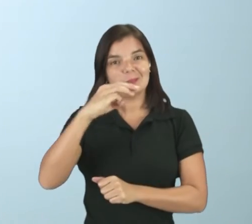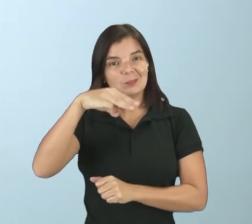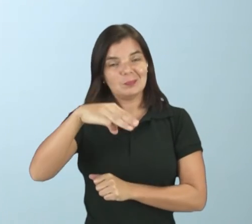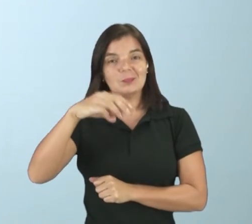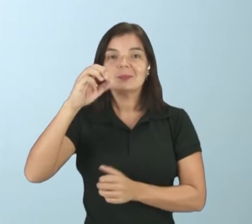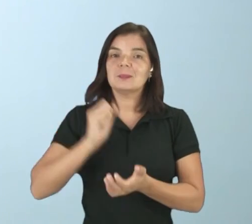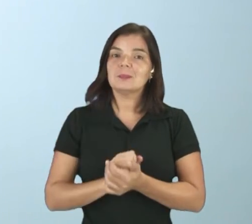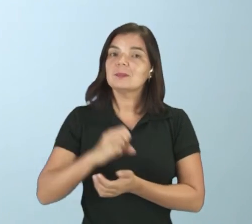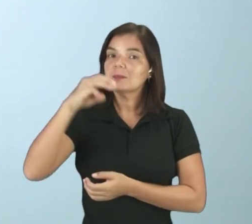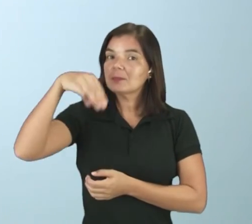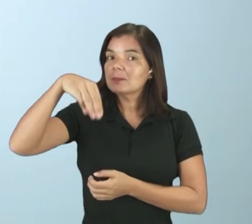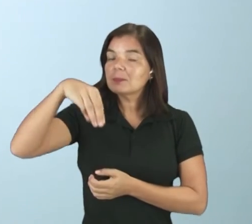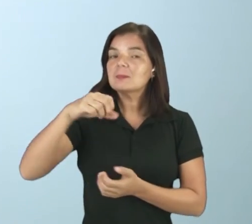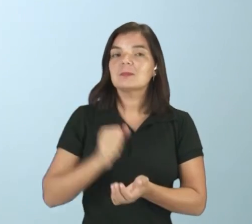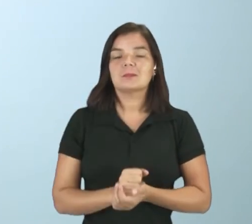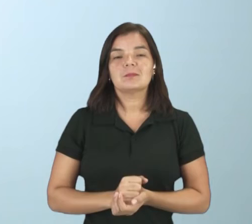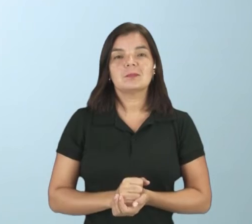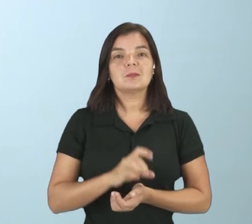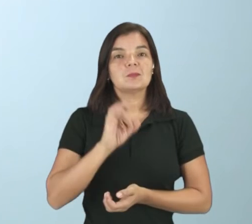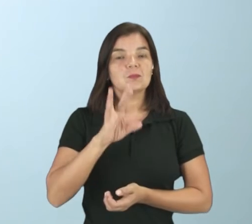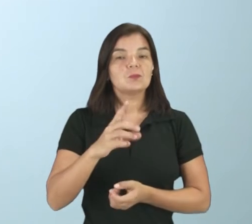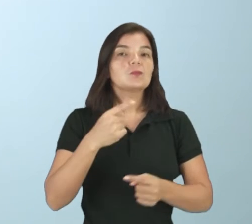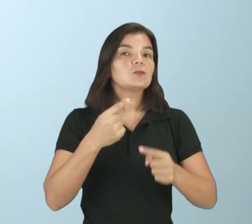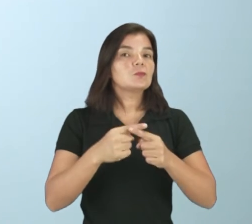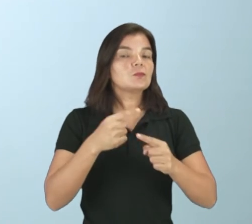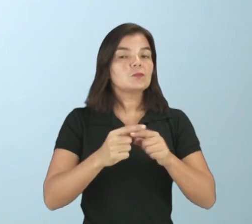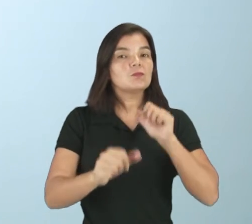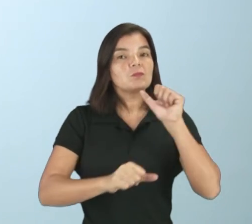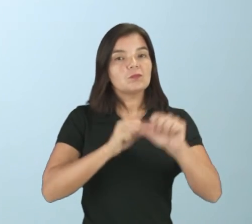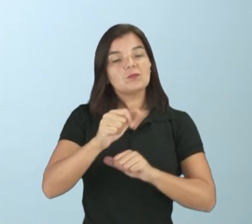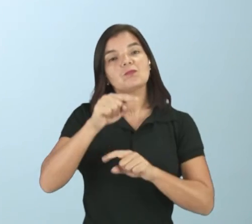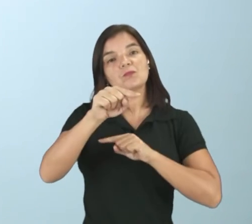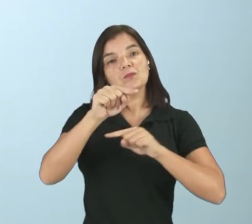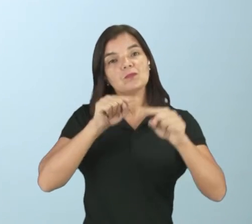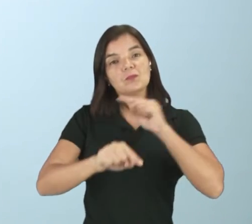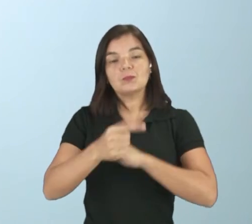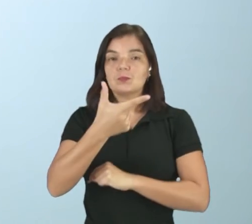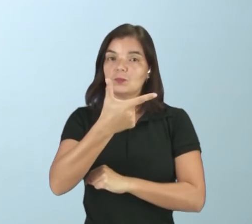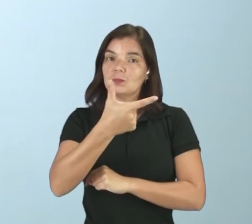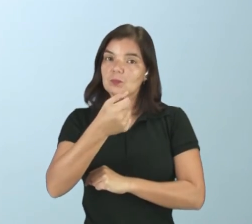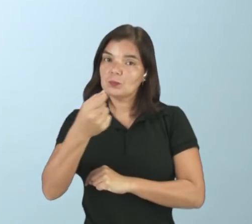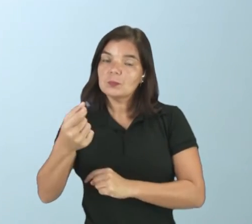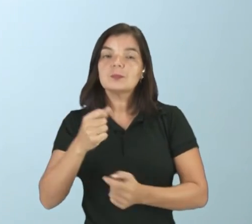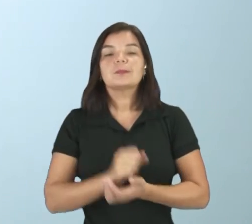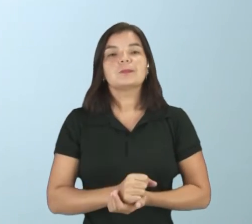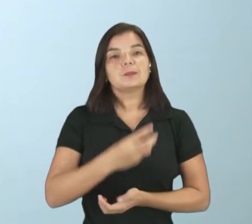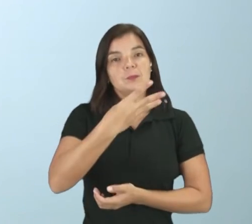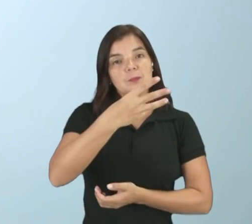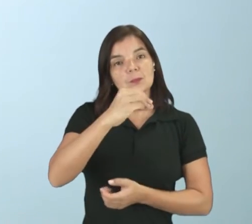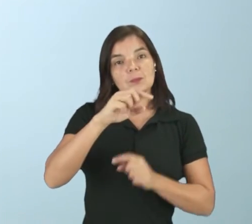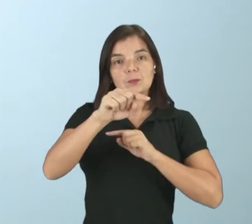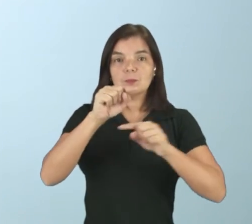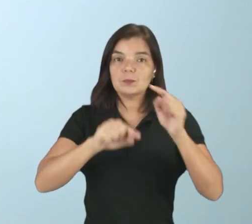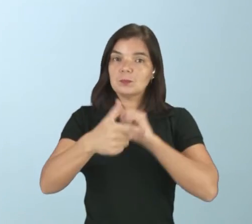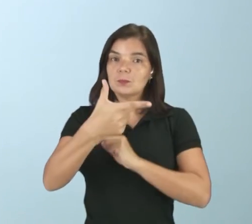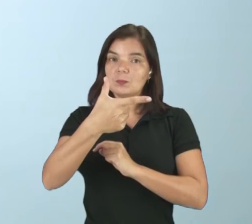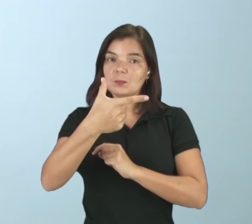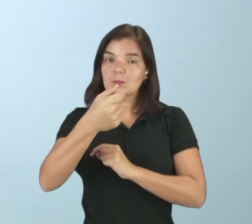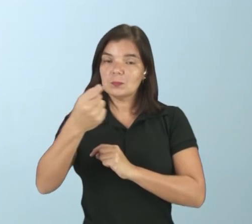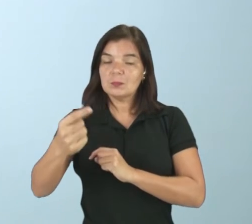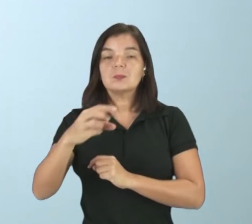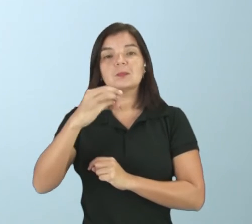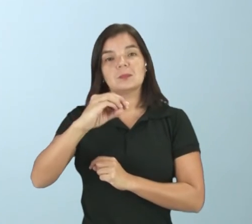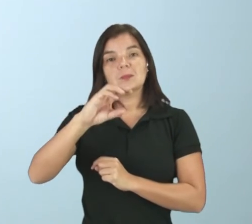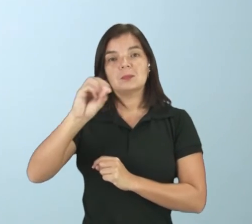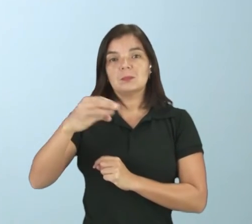centímetros para metro e basta, para fazer essa conversão, dividir o valor por 100. Então, 30 dividido por 100 dá